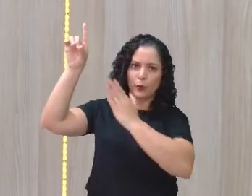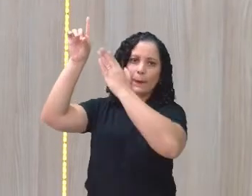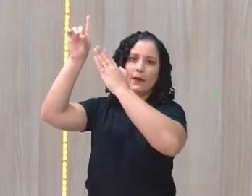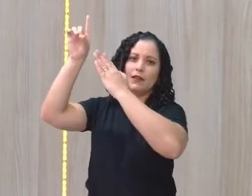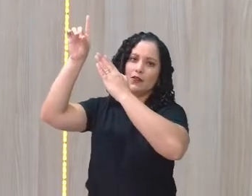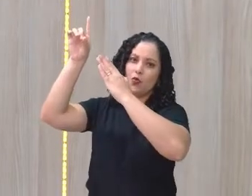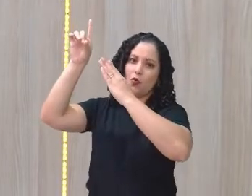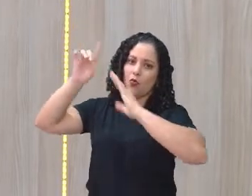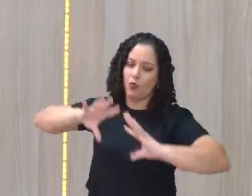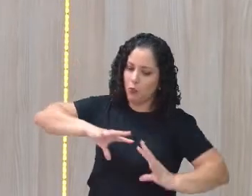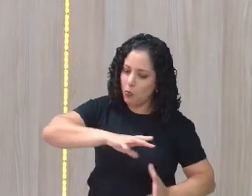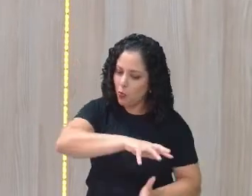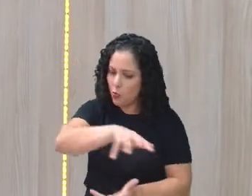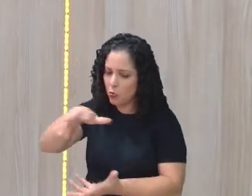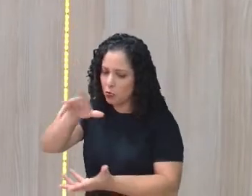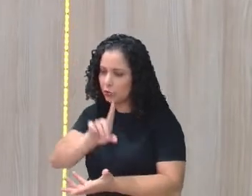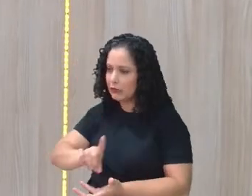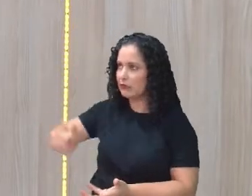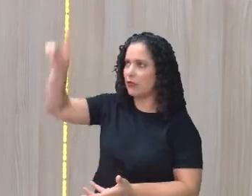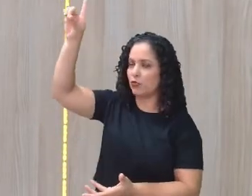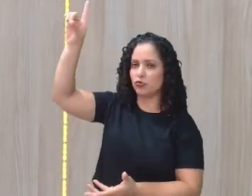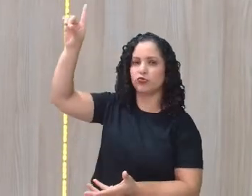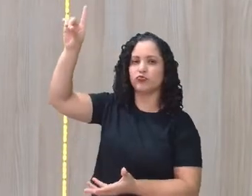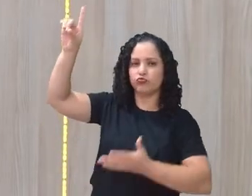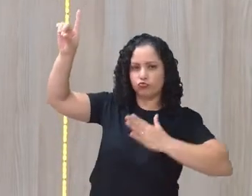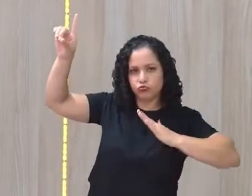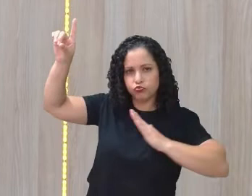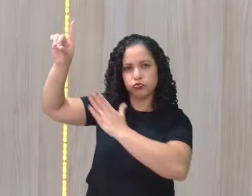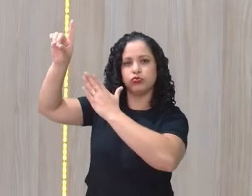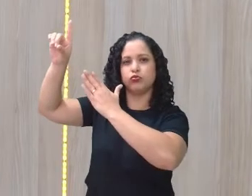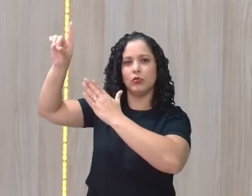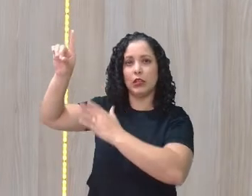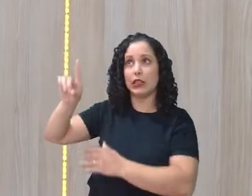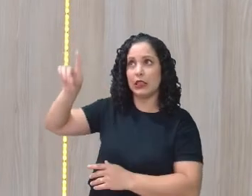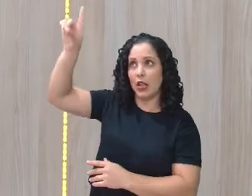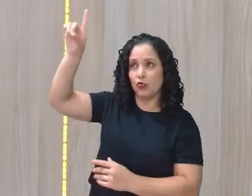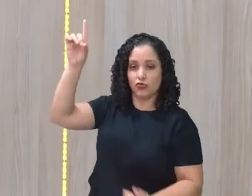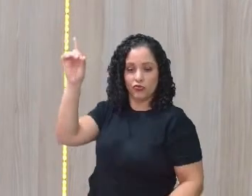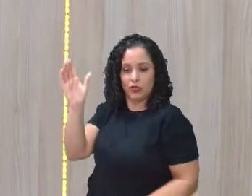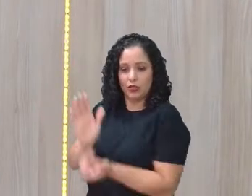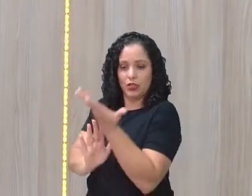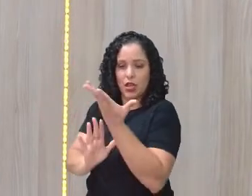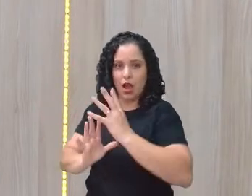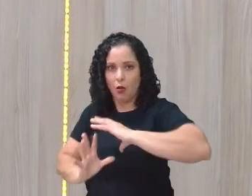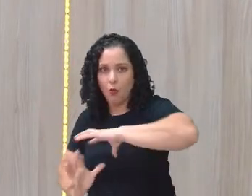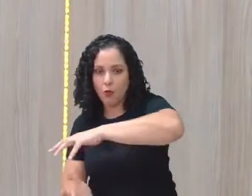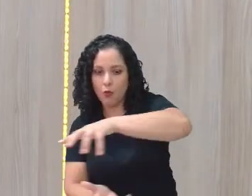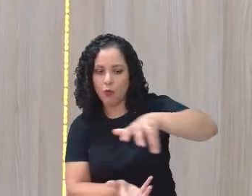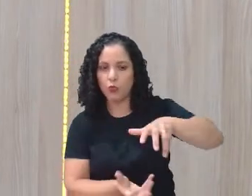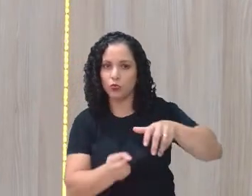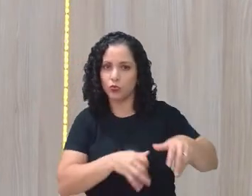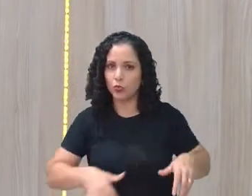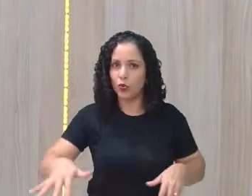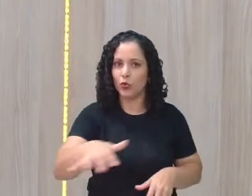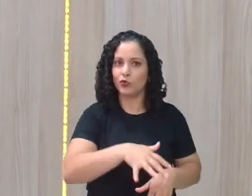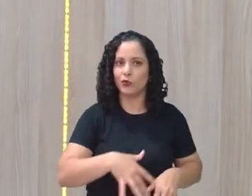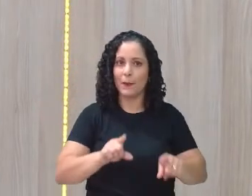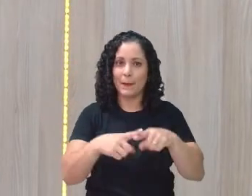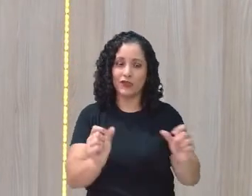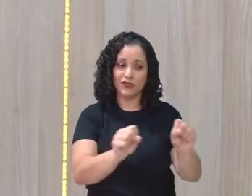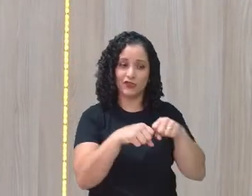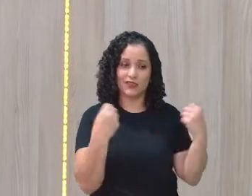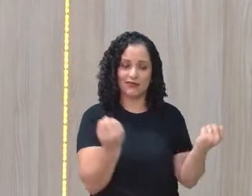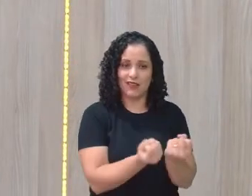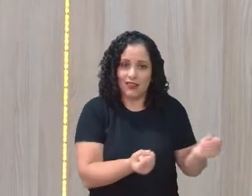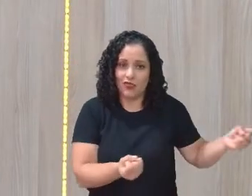né? E responsável pela criação de tudo que há dentro dele. Então, essa visão já não cabia mais para essa nova sociedade, para